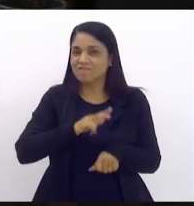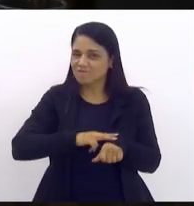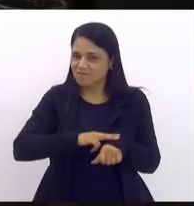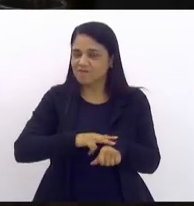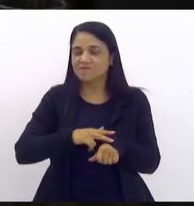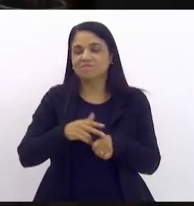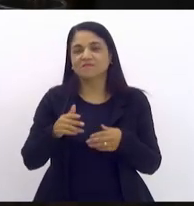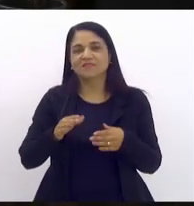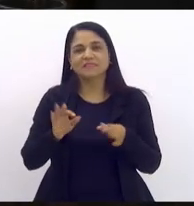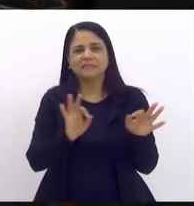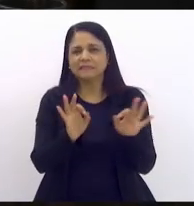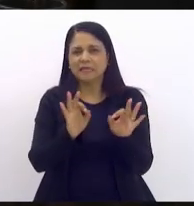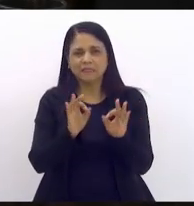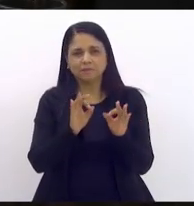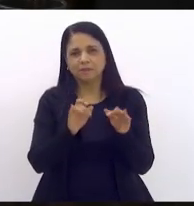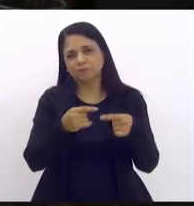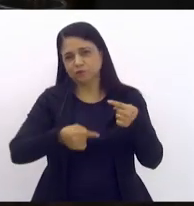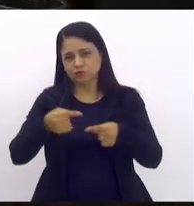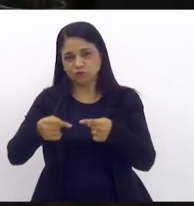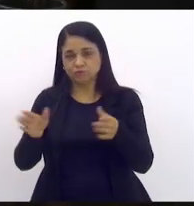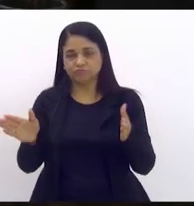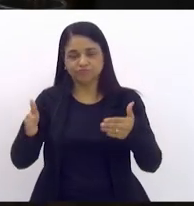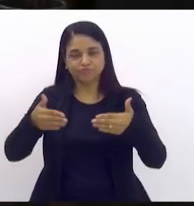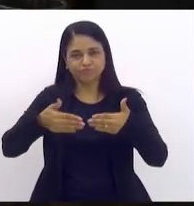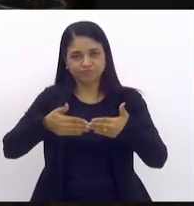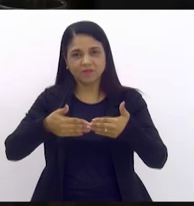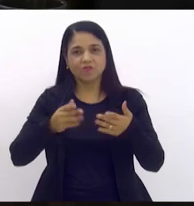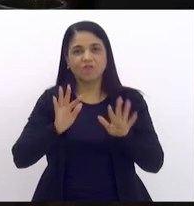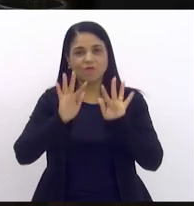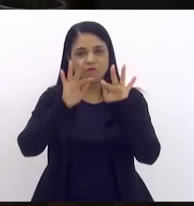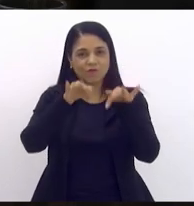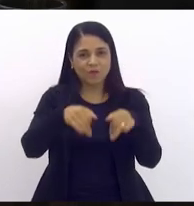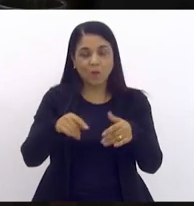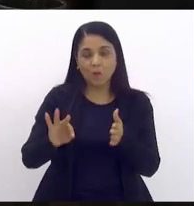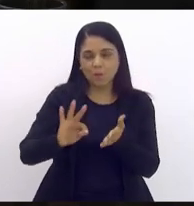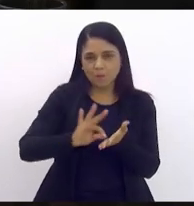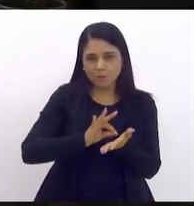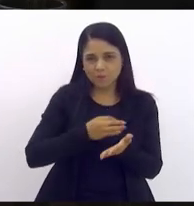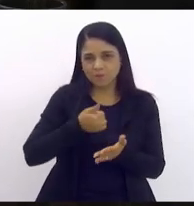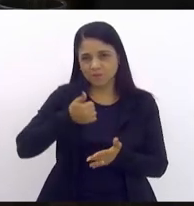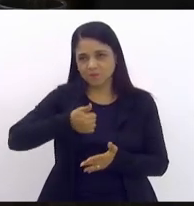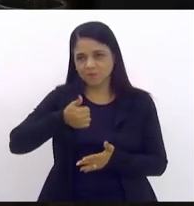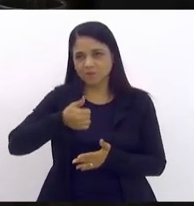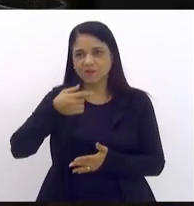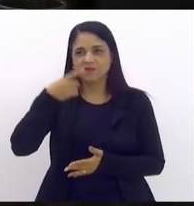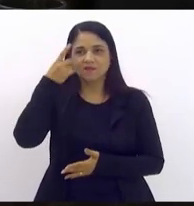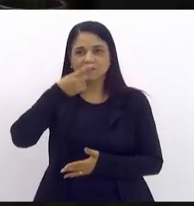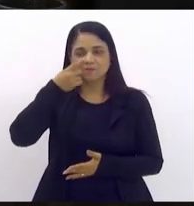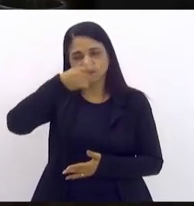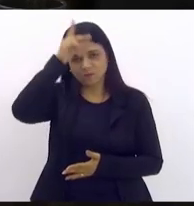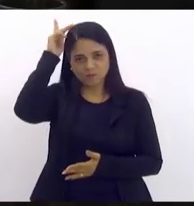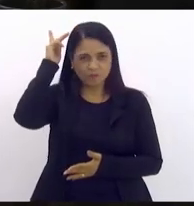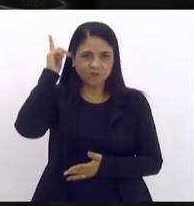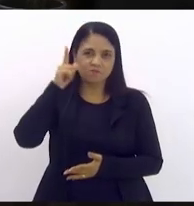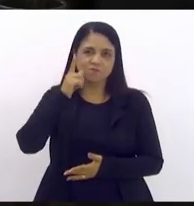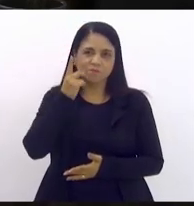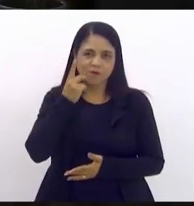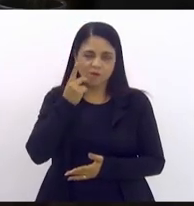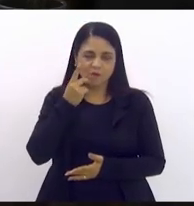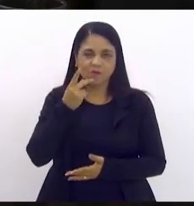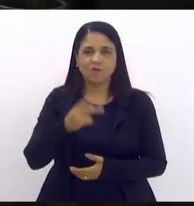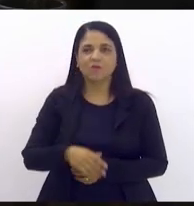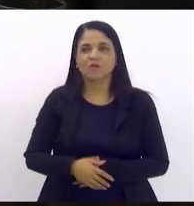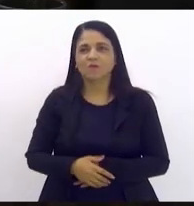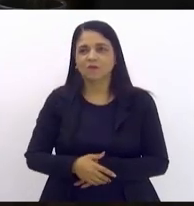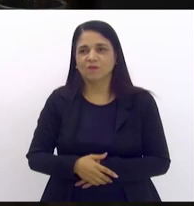Nada mais a tratar na ordem do dia. Passa o seu expediente final com o primeiro orador inscrito, o deputado Luiz Paulo Correa da